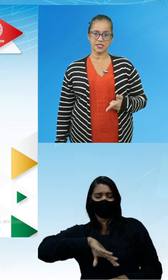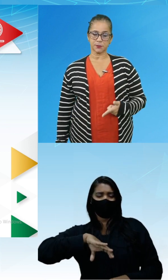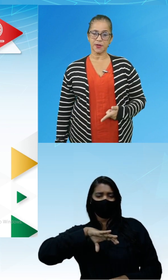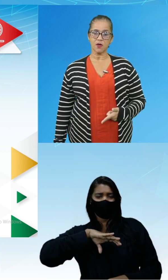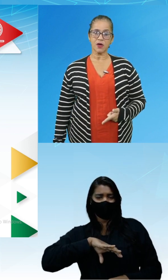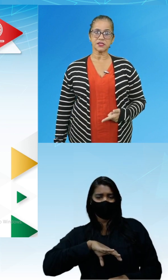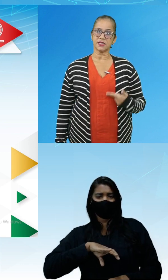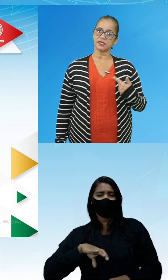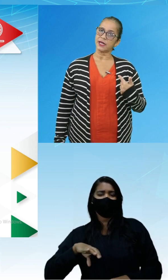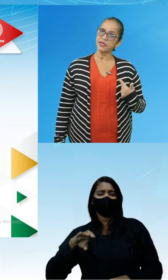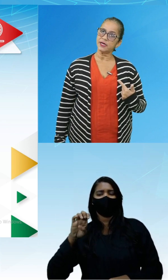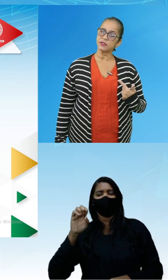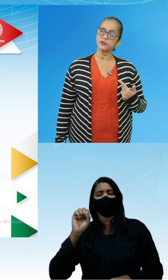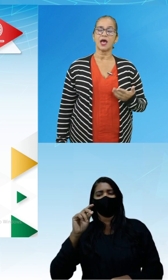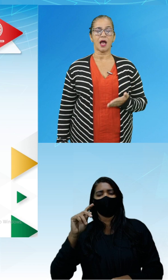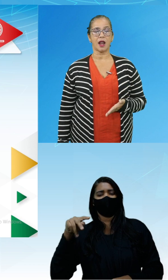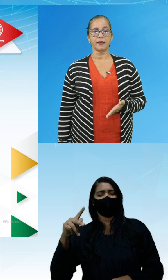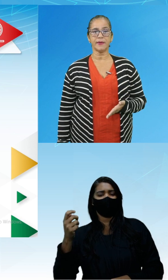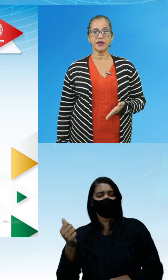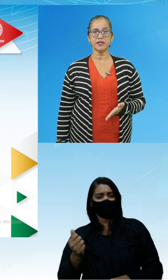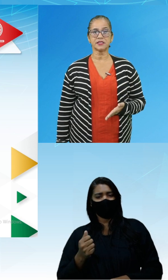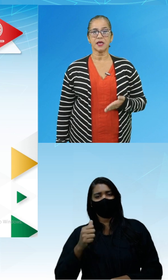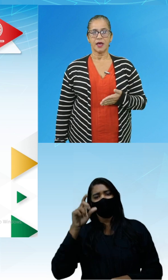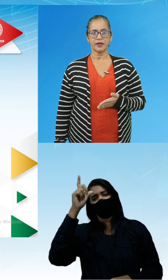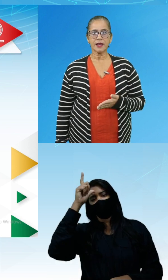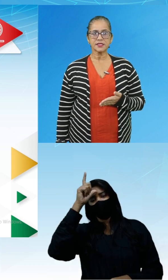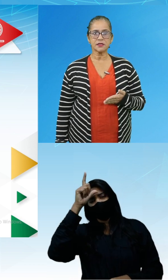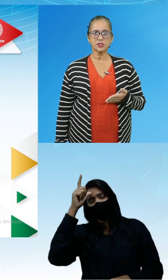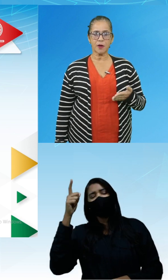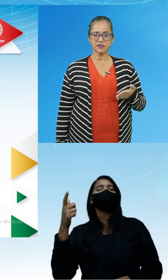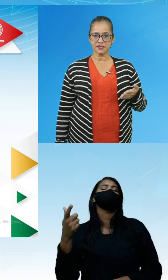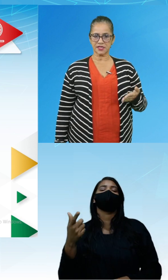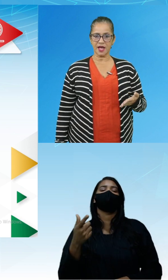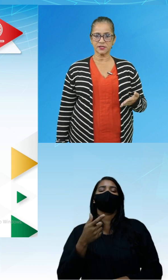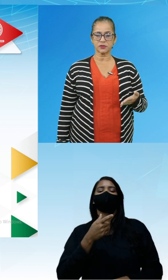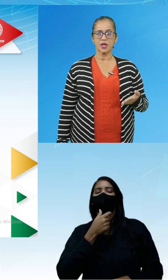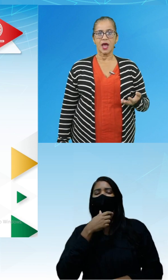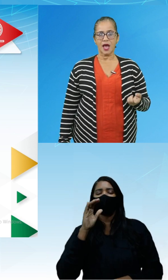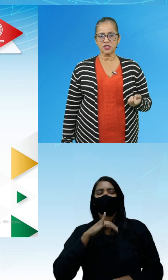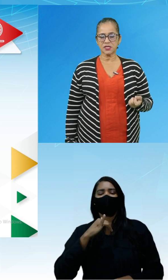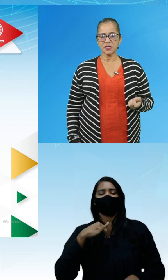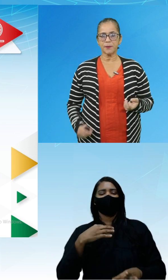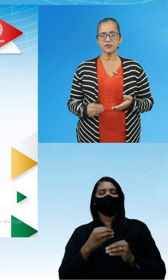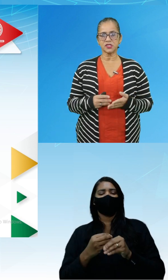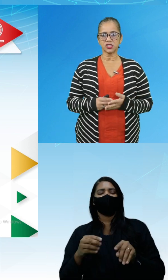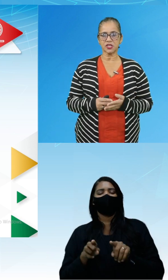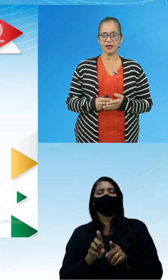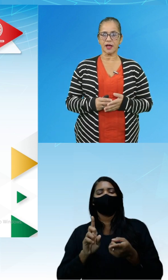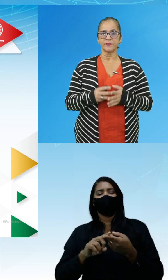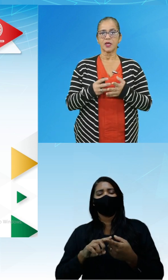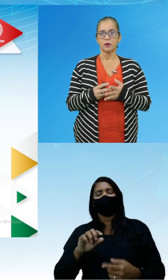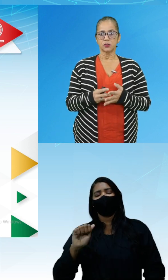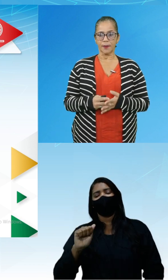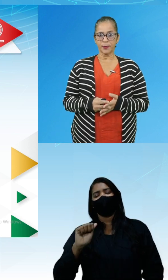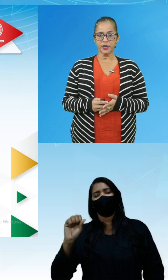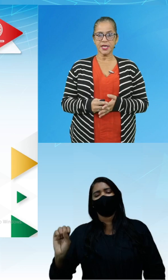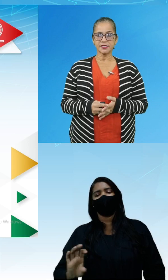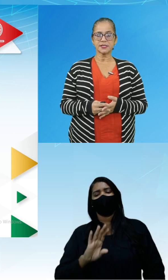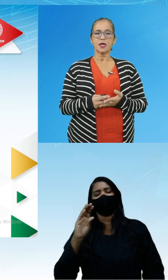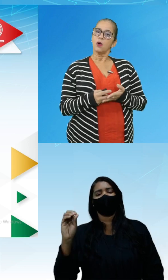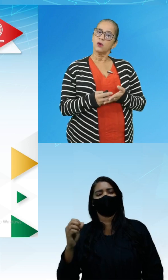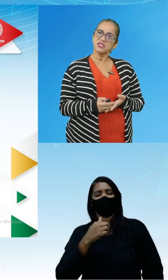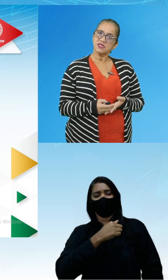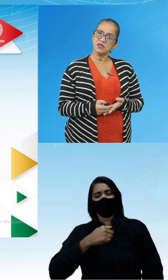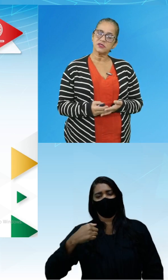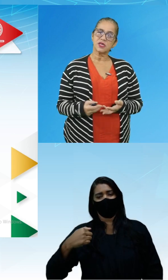portugueses, espanhóis, italianos, alemães. Em relação aos povos asiáticos, a gente ainda pode se destacar os